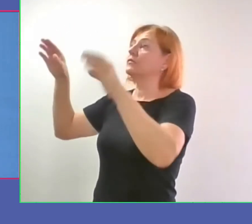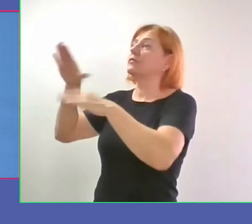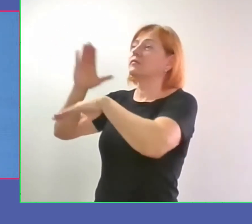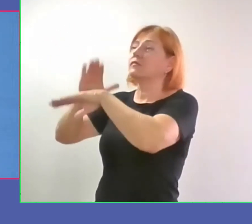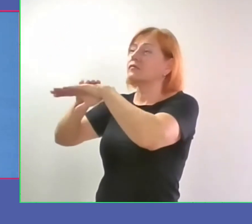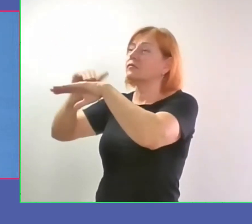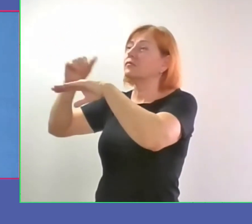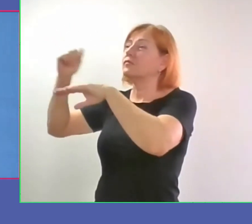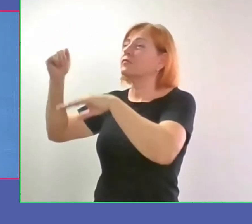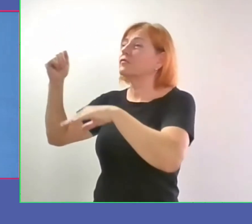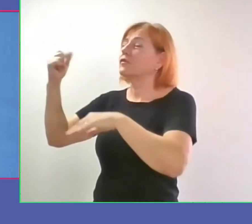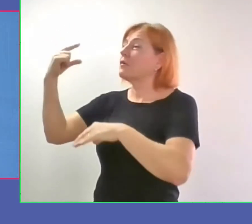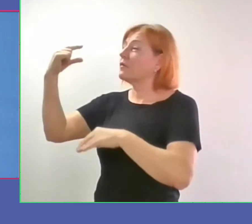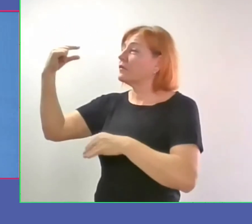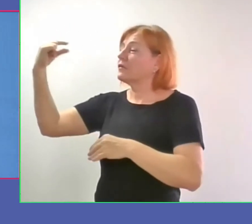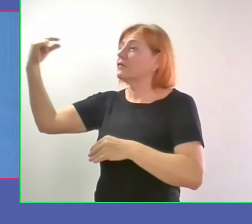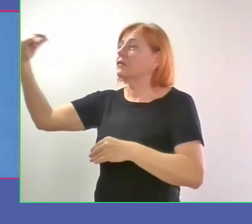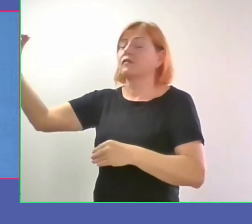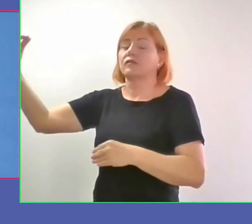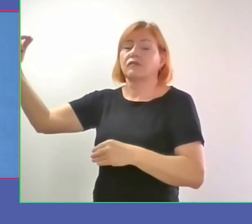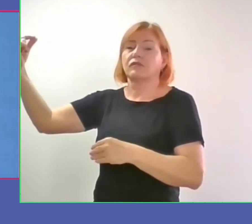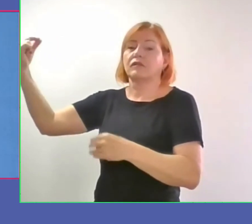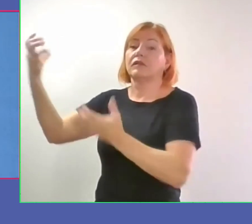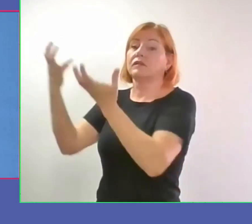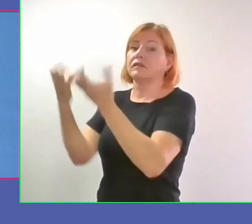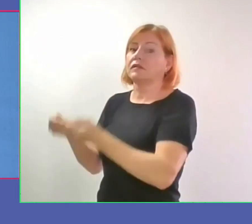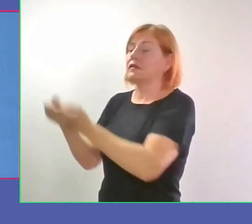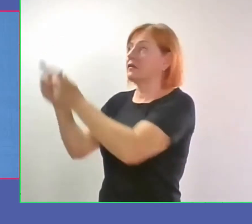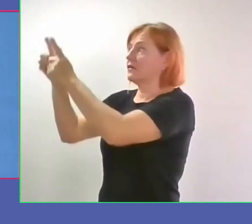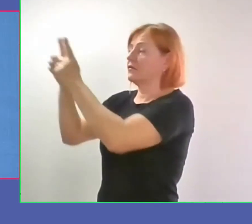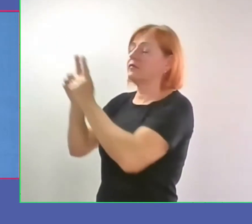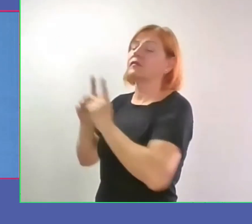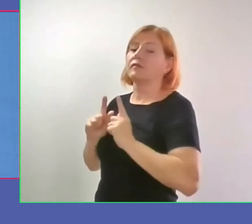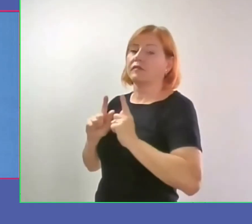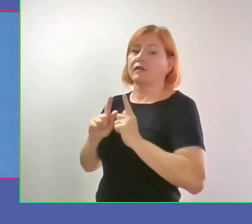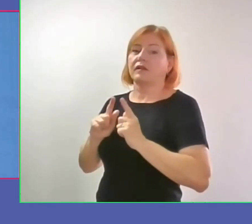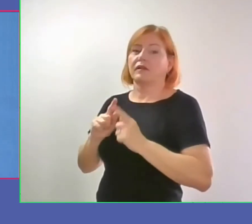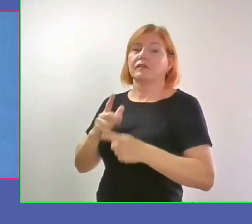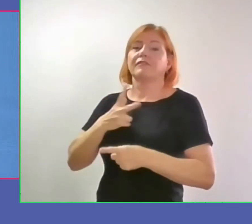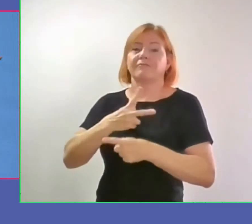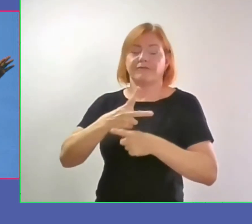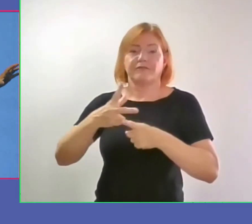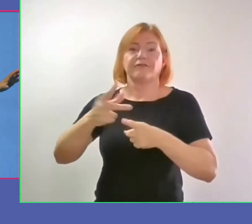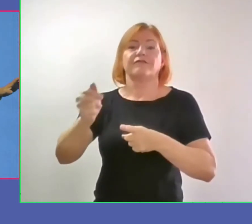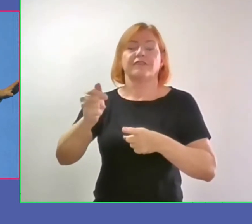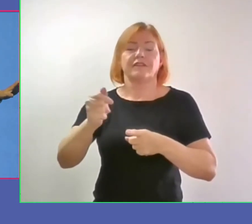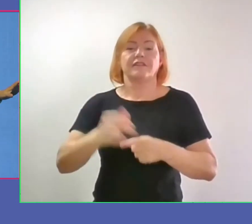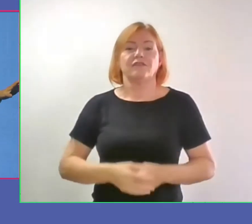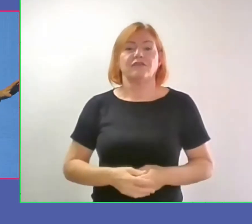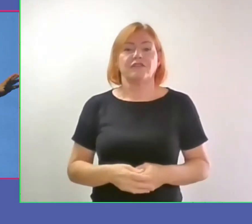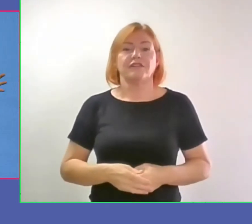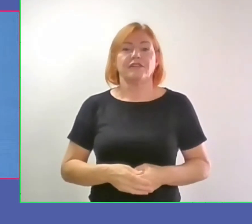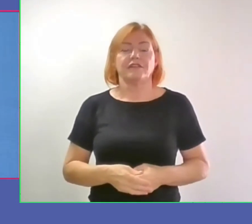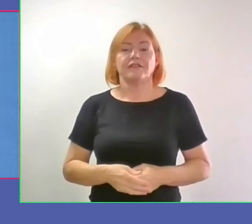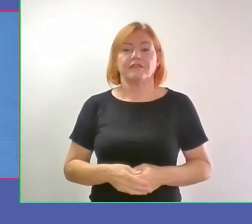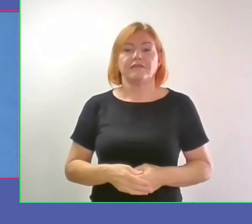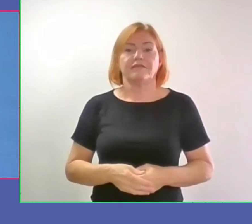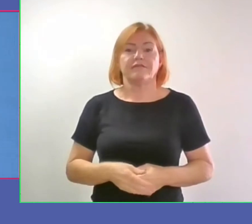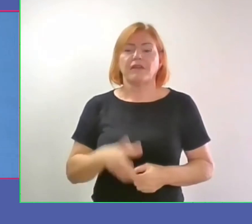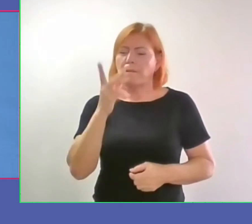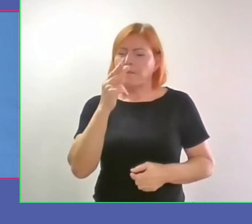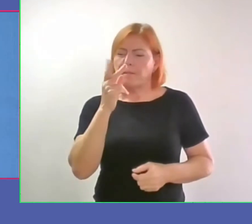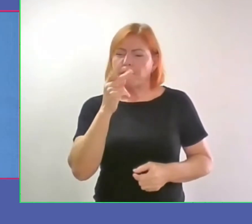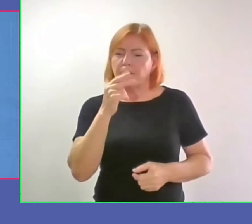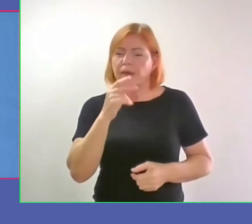os vencedores. Por isso, irmãos, dentre a aparência do reino dos céus, existe